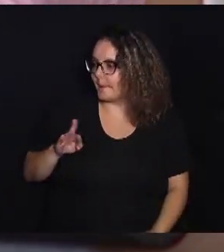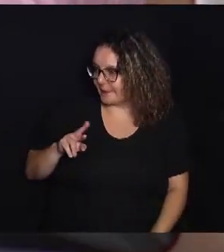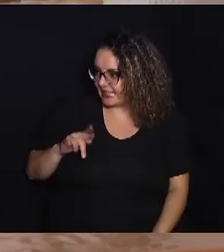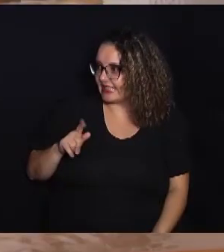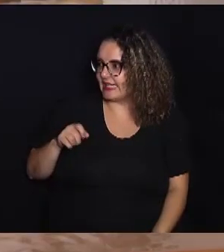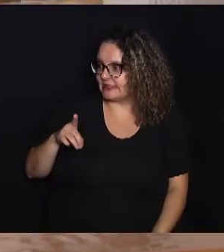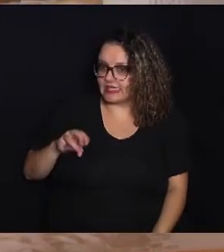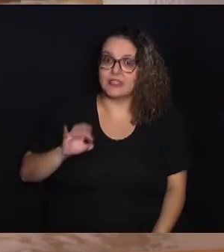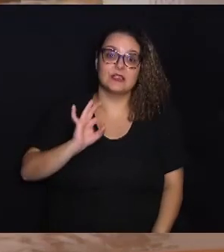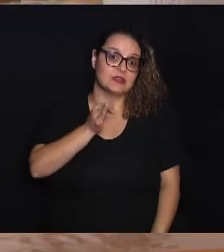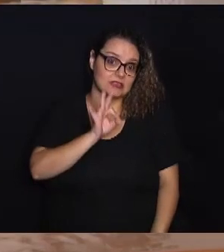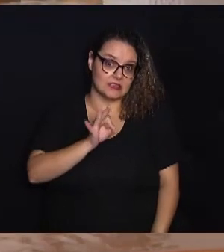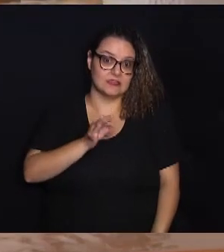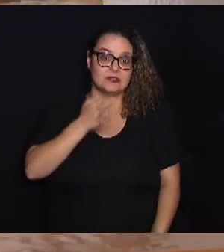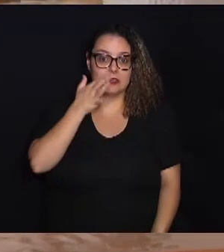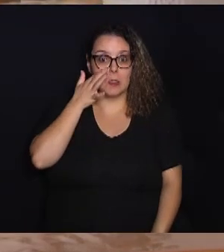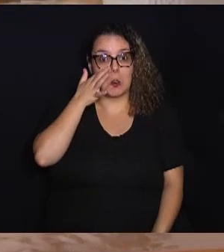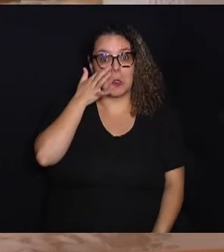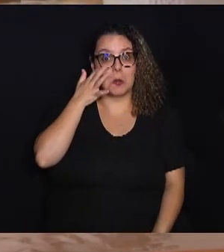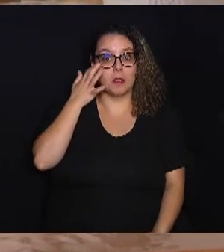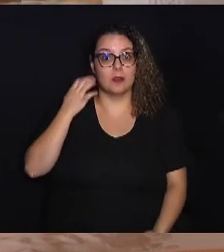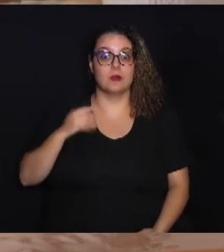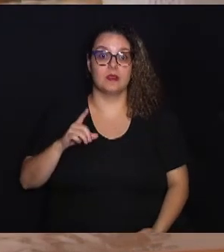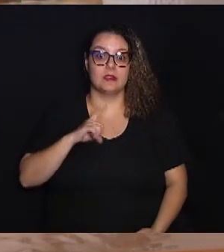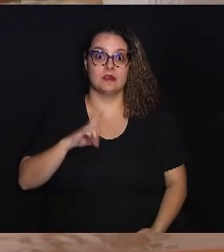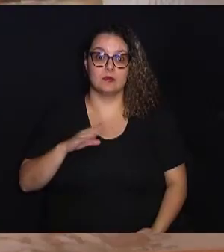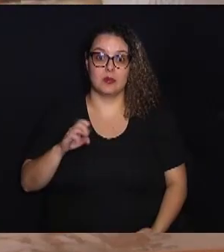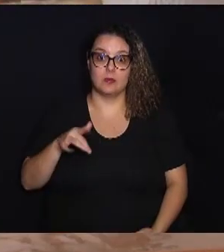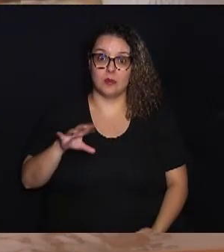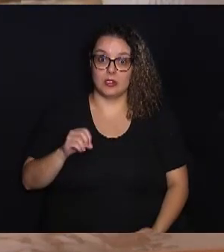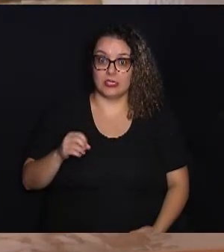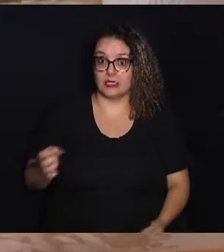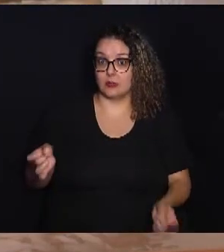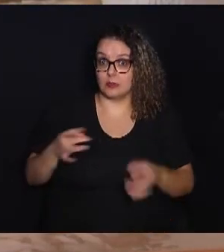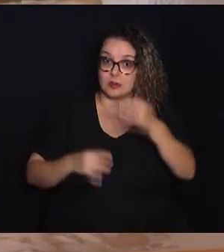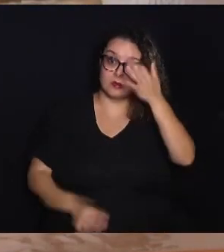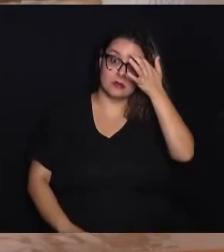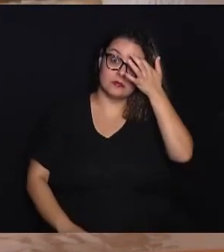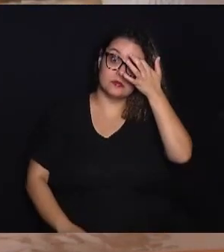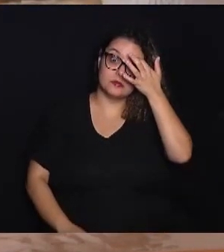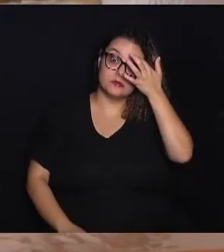é fácil e dá pra repetir esse processo.